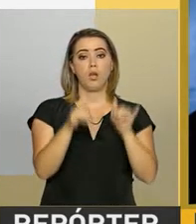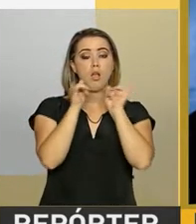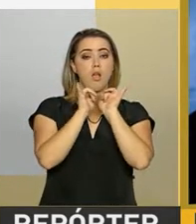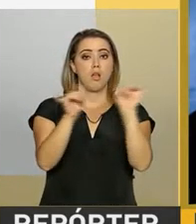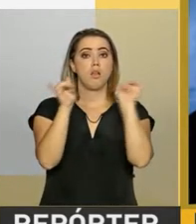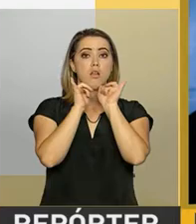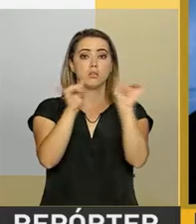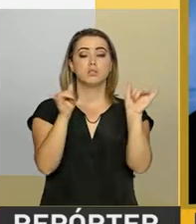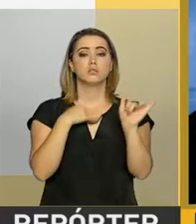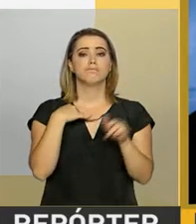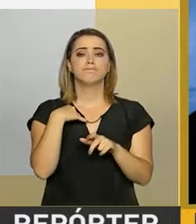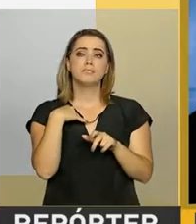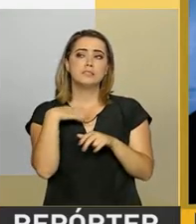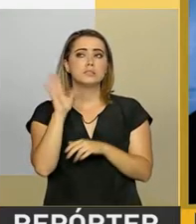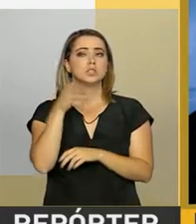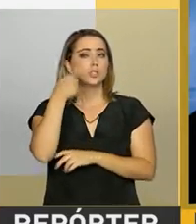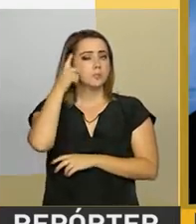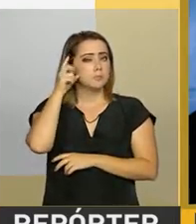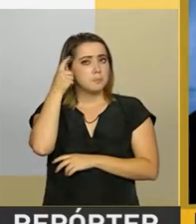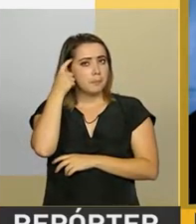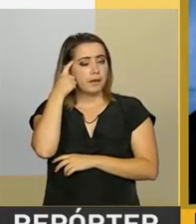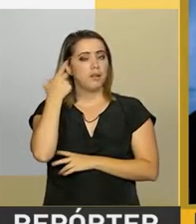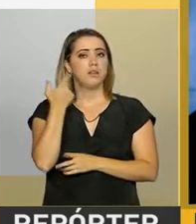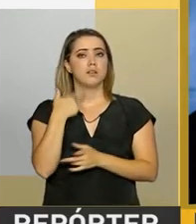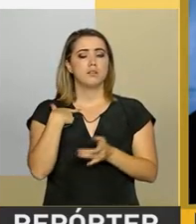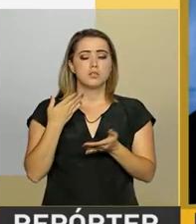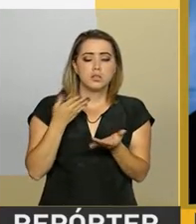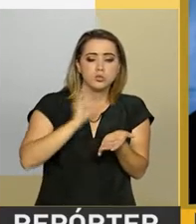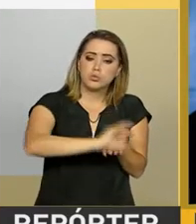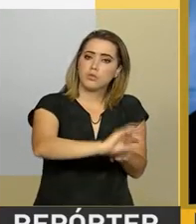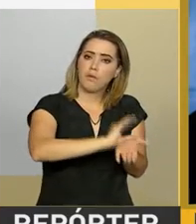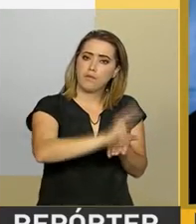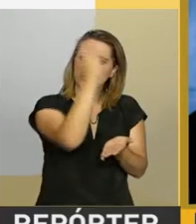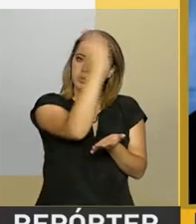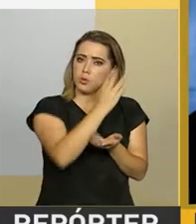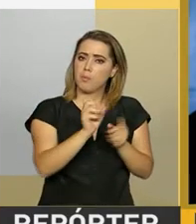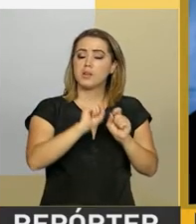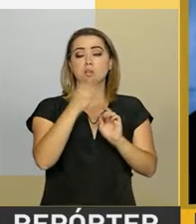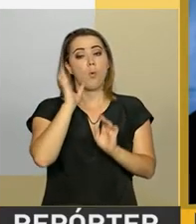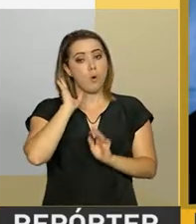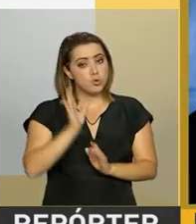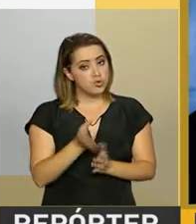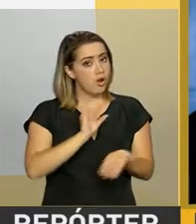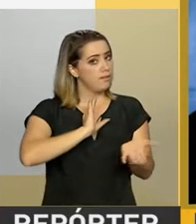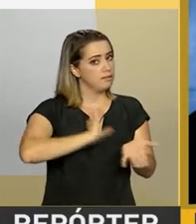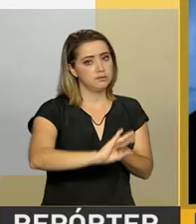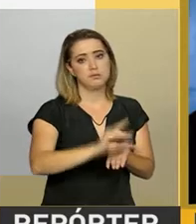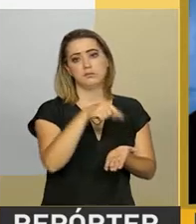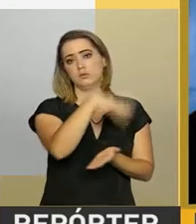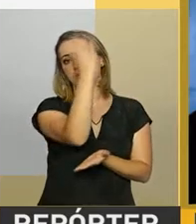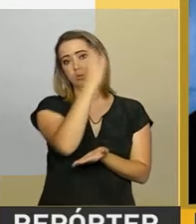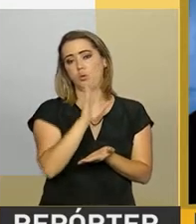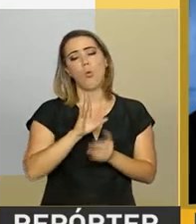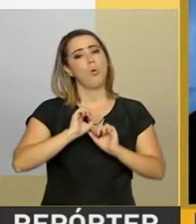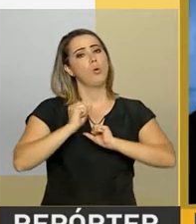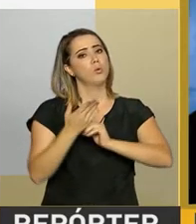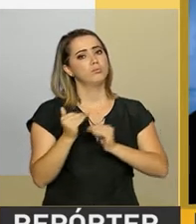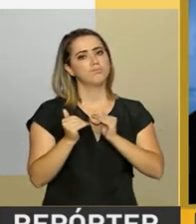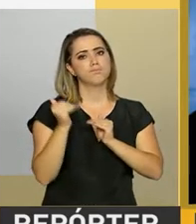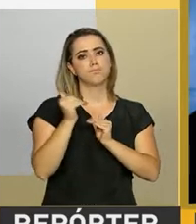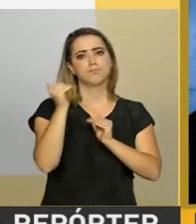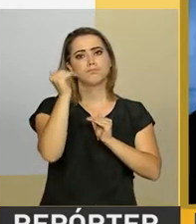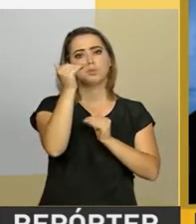ter planos de investir no Brasil, já estão investindo ou já estão aumentando o